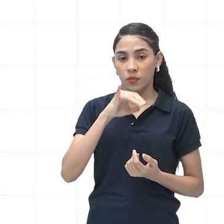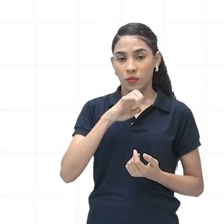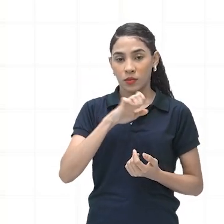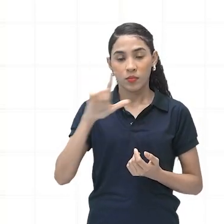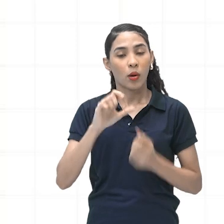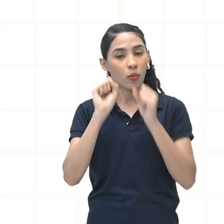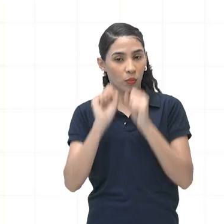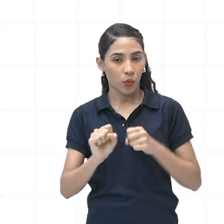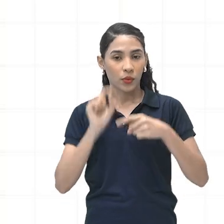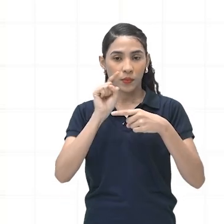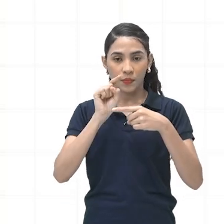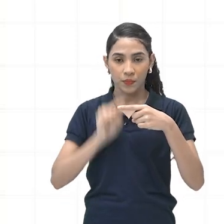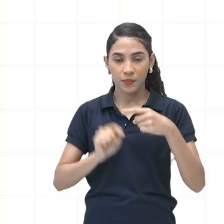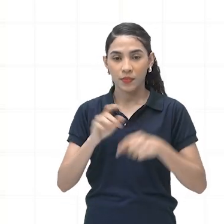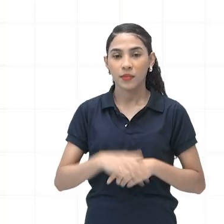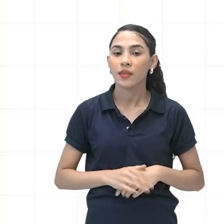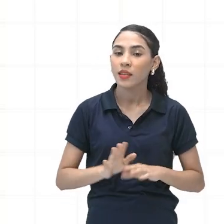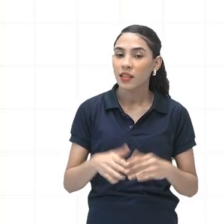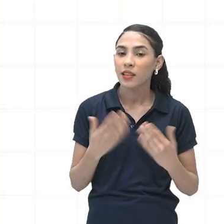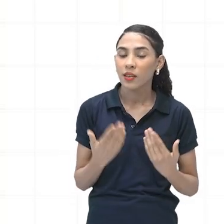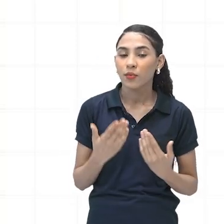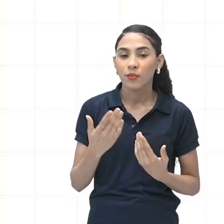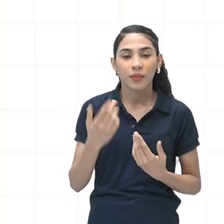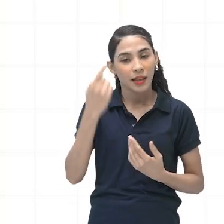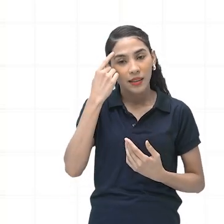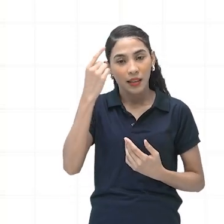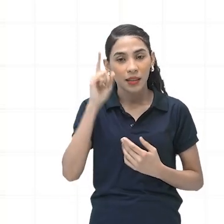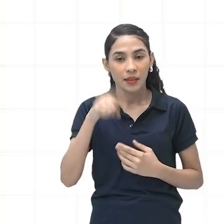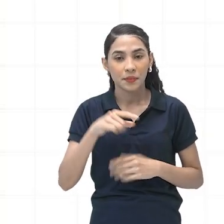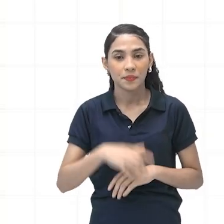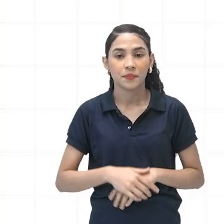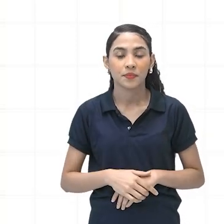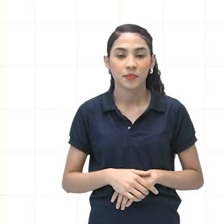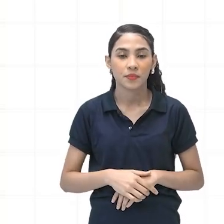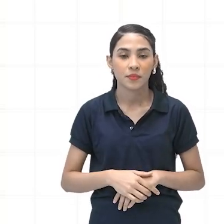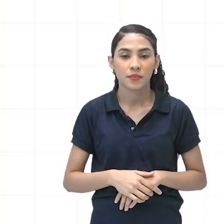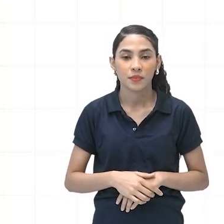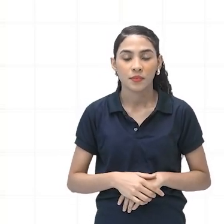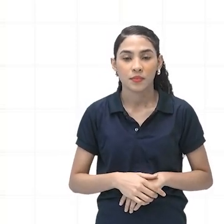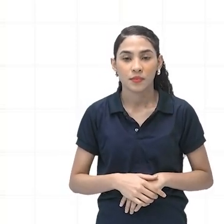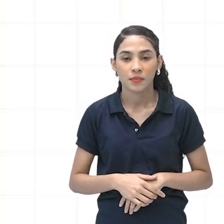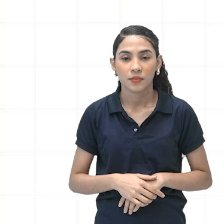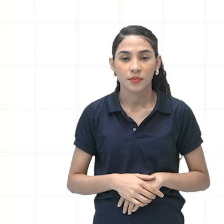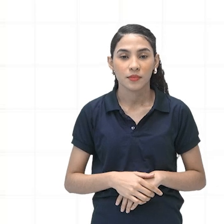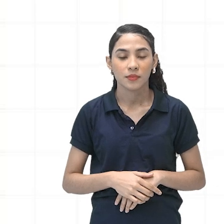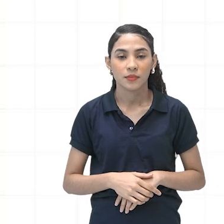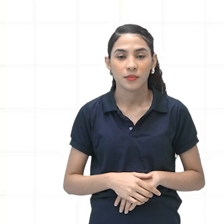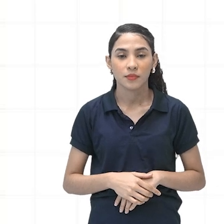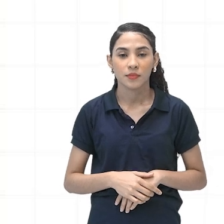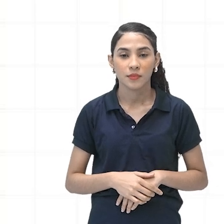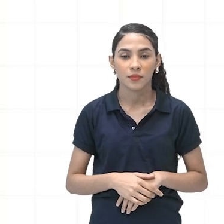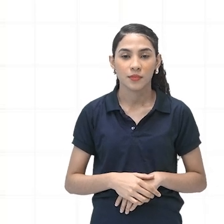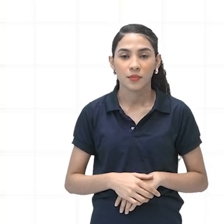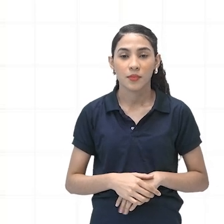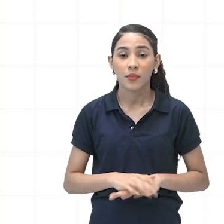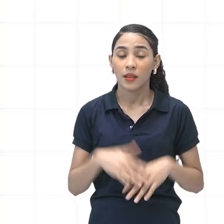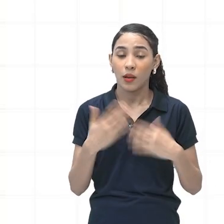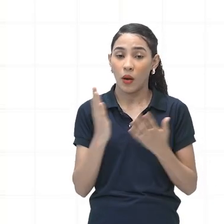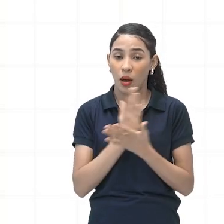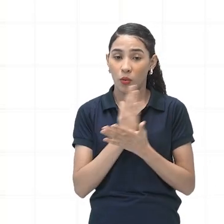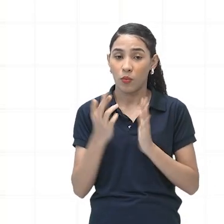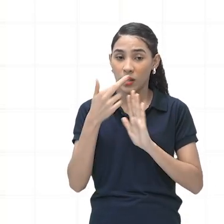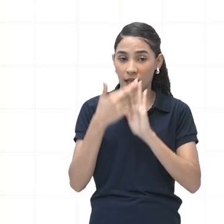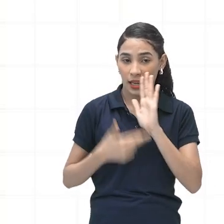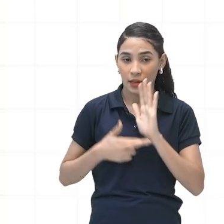fração. Então, a ideia é essa. Muito bem, agora nós vamos trabalhar algumas